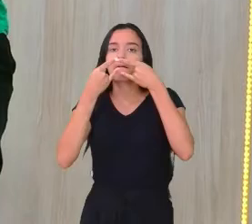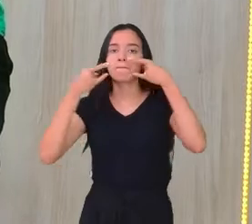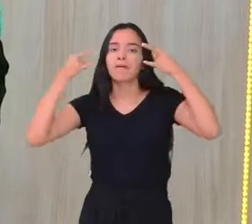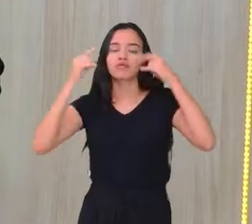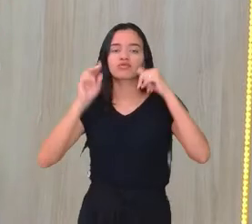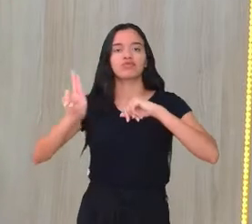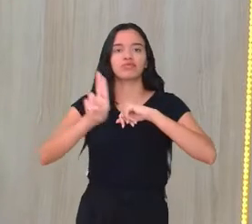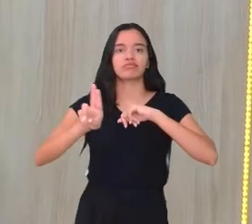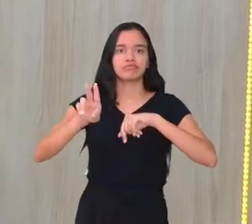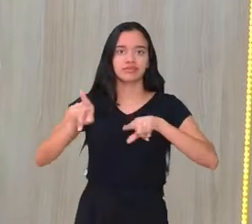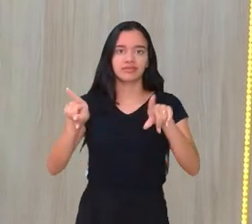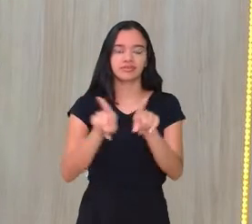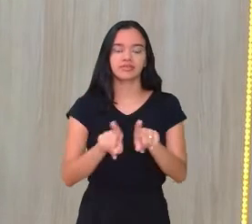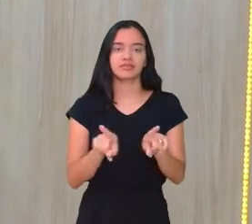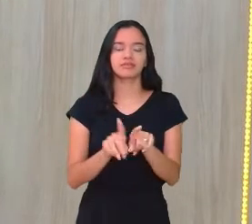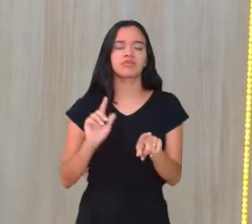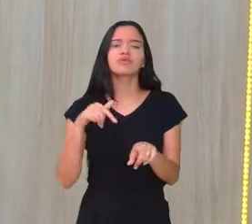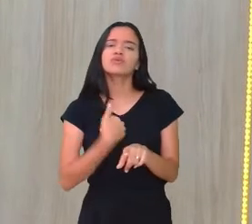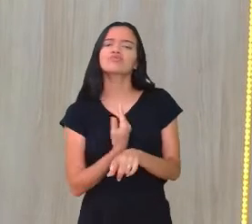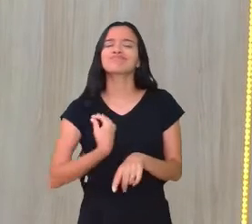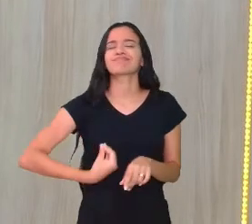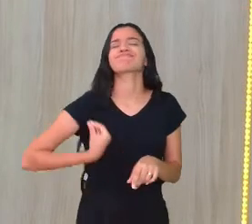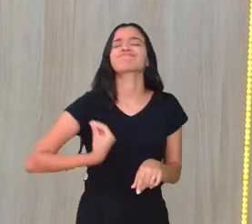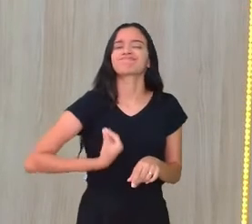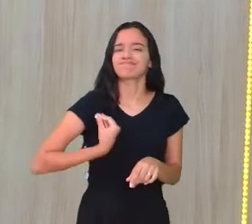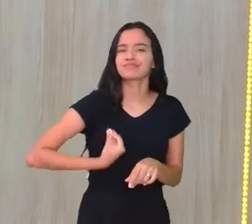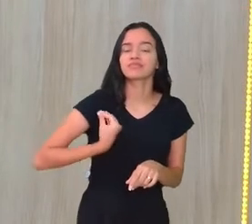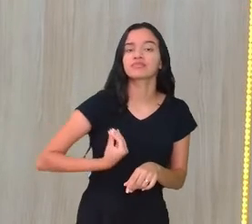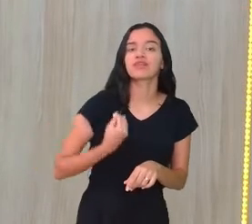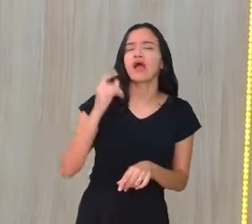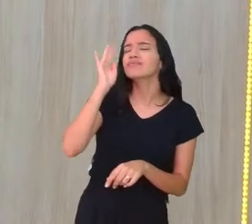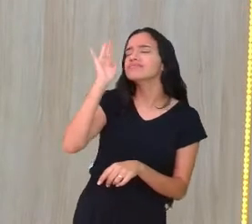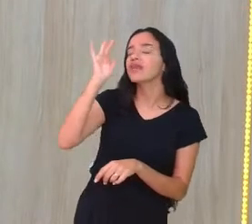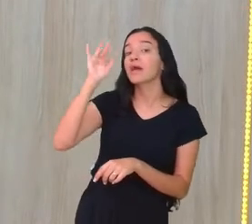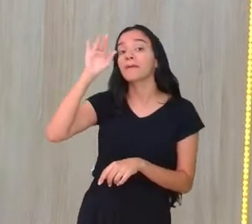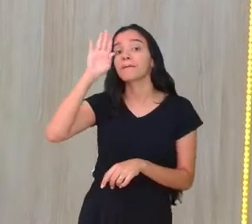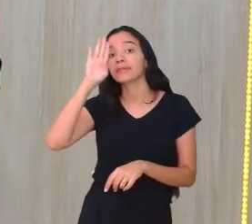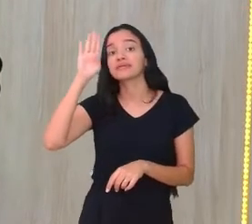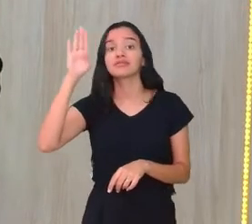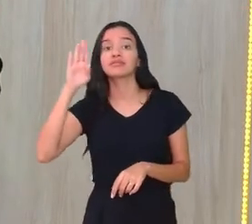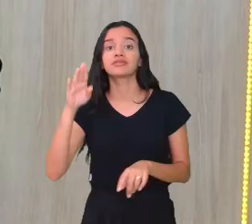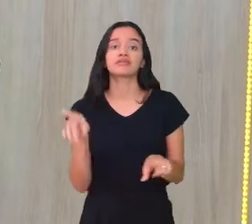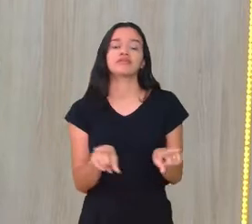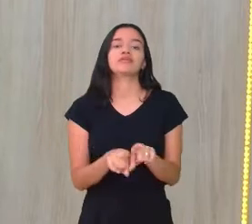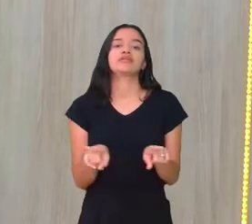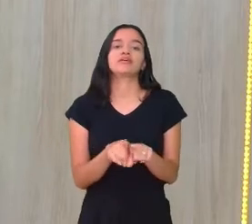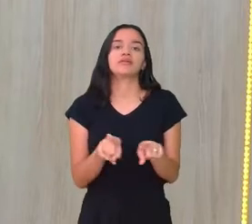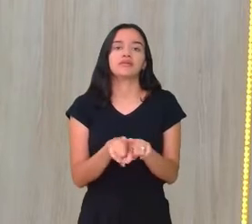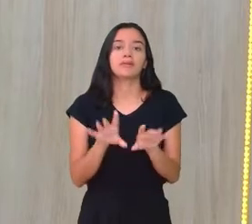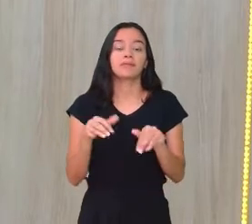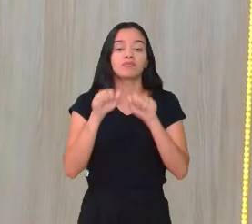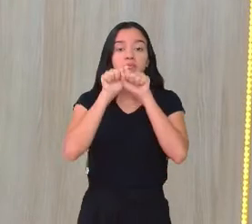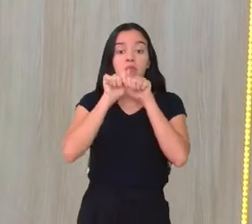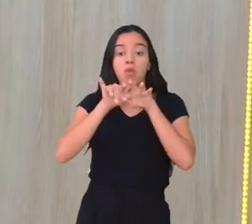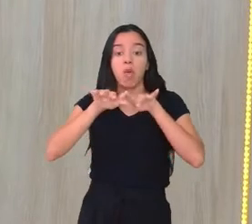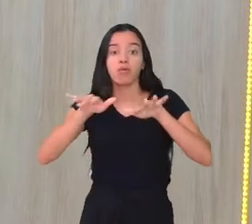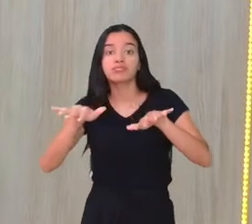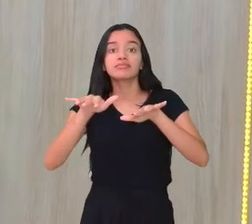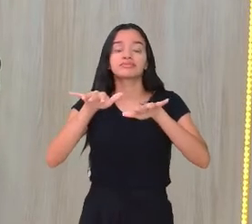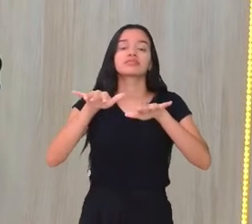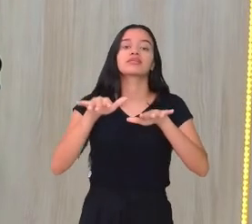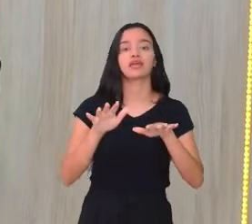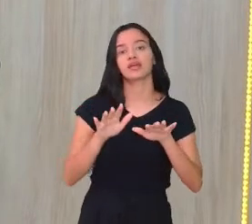utilizada. Então, a gente vivenciou muito essa reflexão, principalmente relacionada à contaminação.